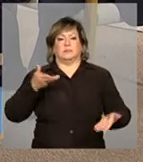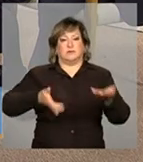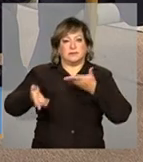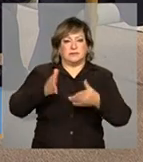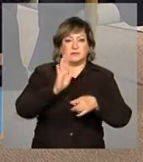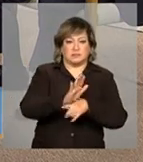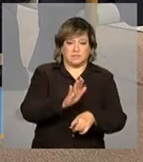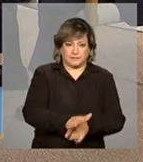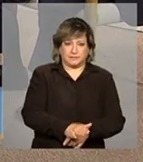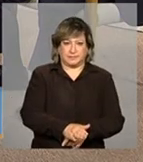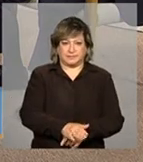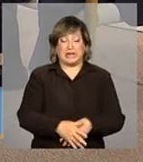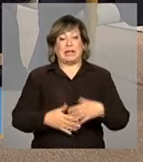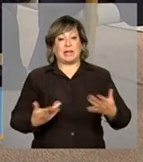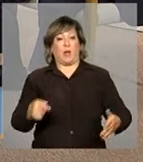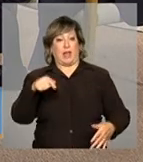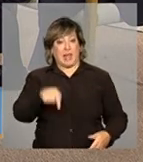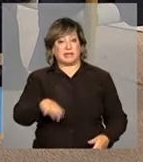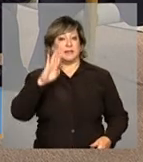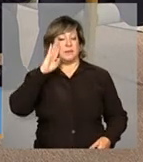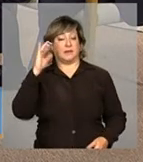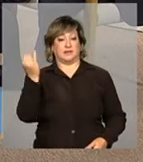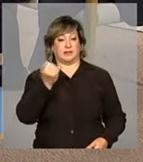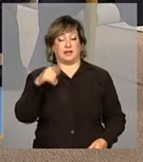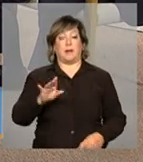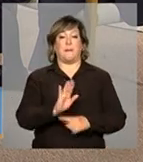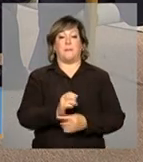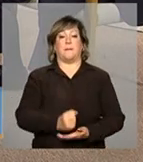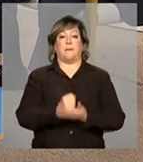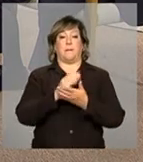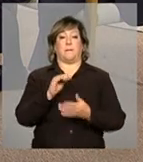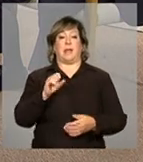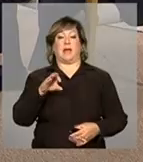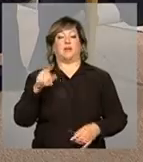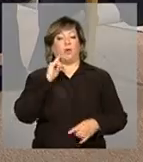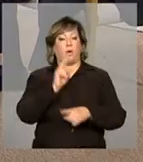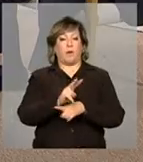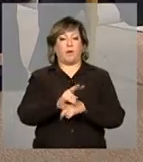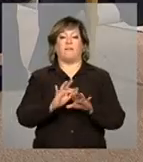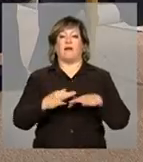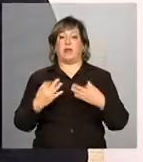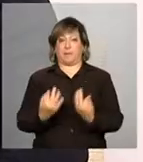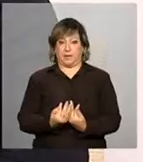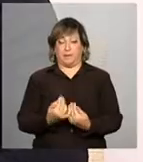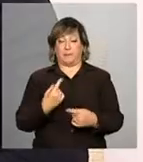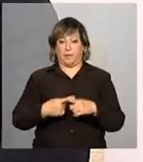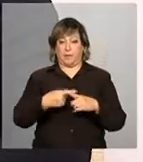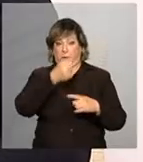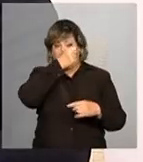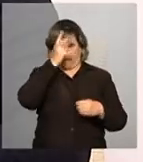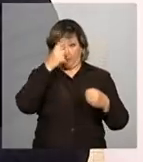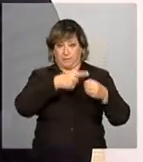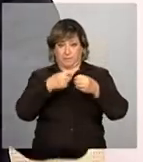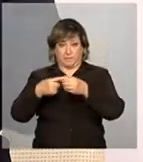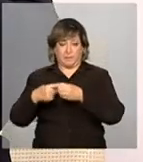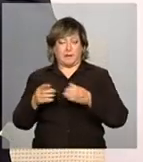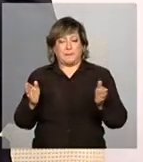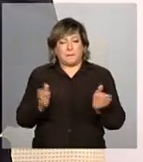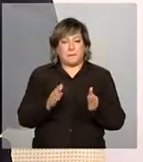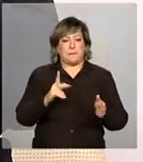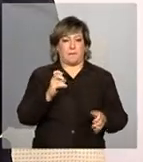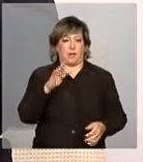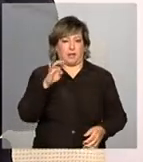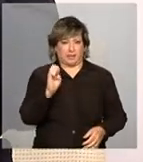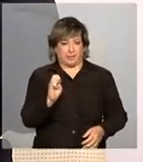serviço Então esse foi o prioridade para proteção básica não acompanhamento familiar porque os municípios de pequeno porte